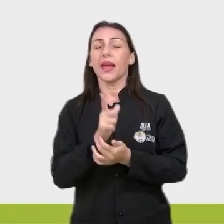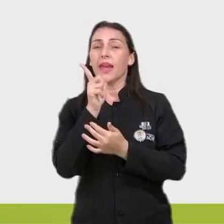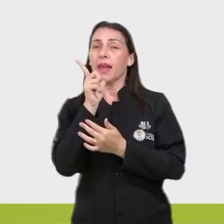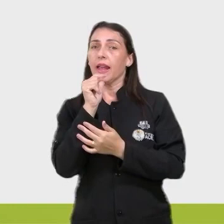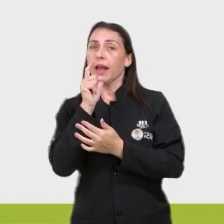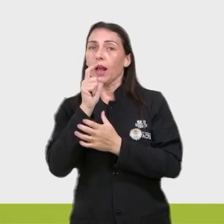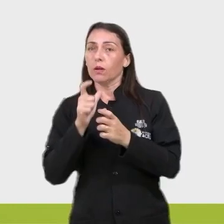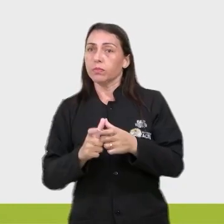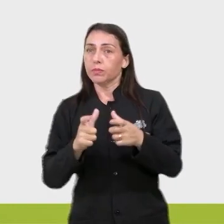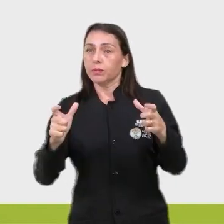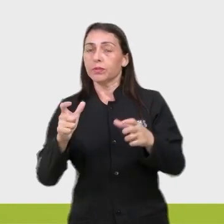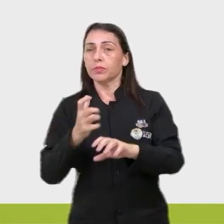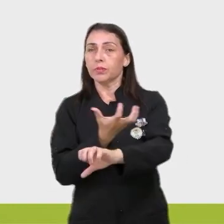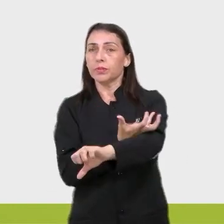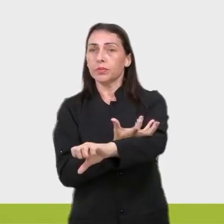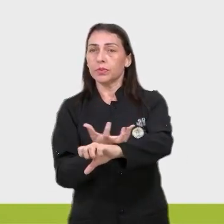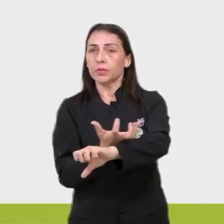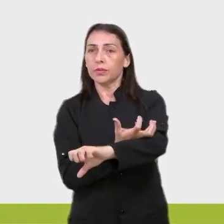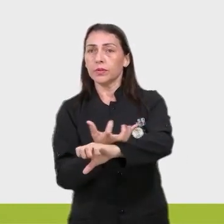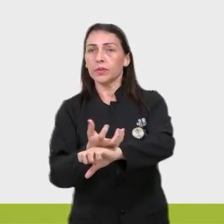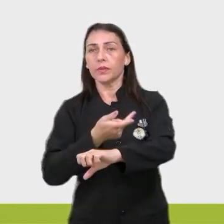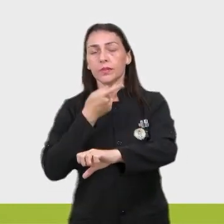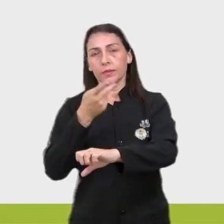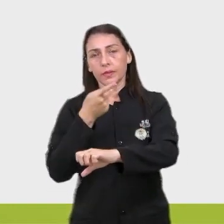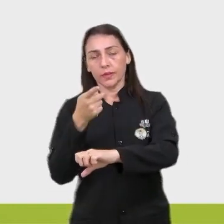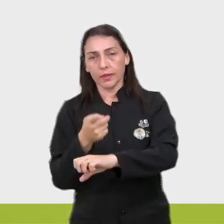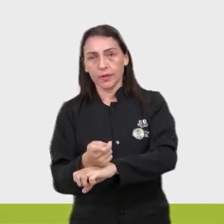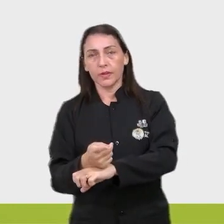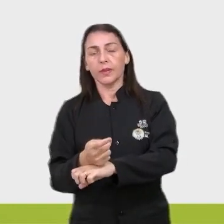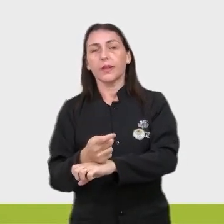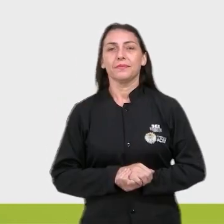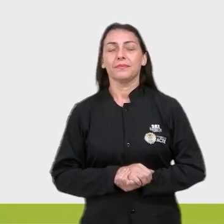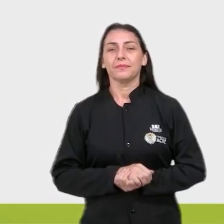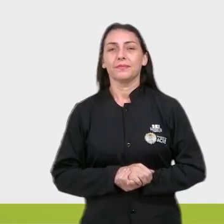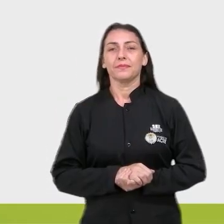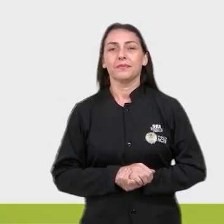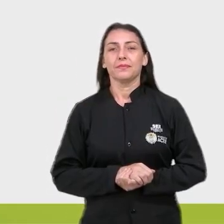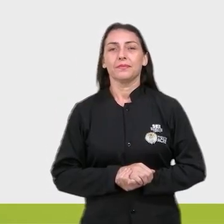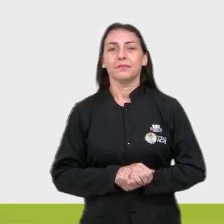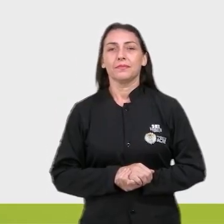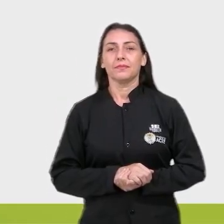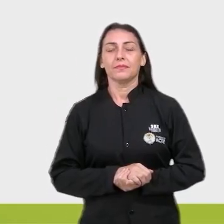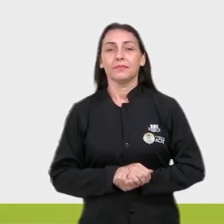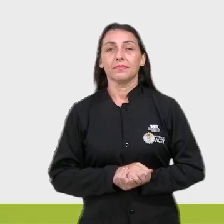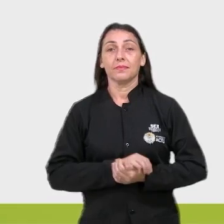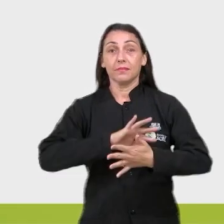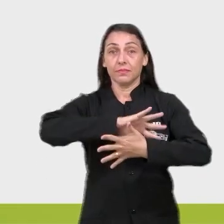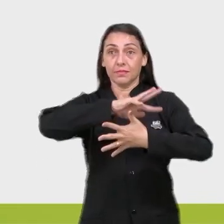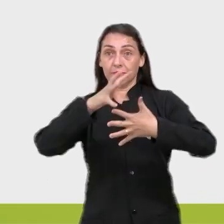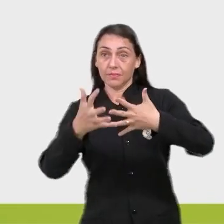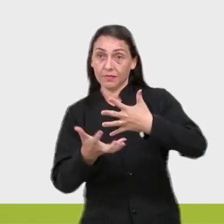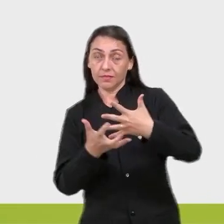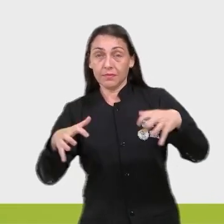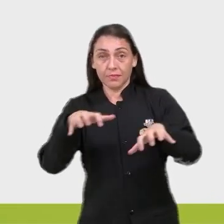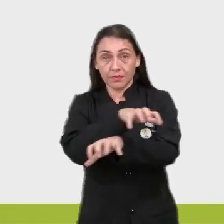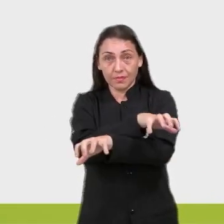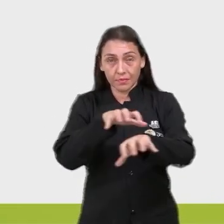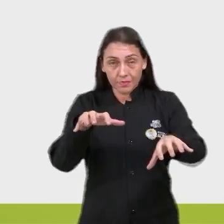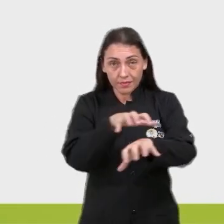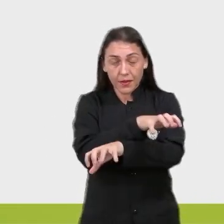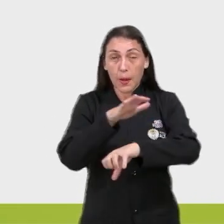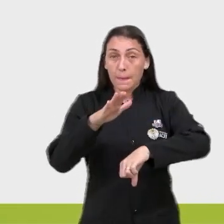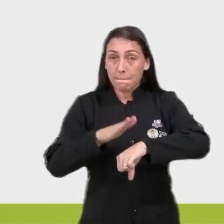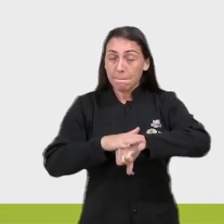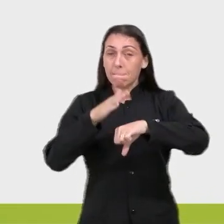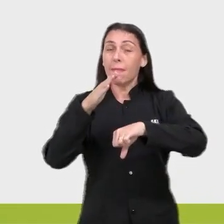hidrográfica e a vegetação, como falei para vocês, é a Mata Atlântica. E a Mata Atlântica é o domínio morfoclimático